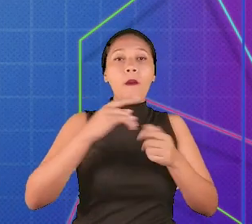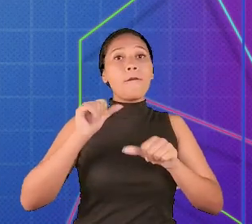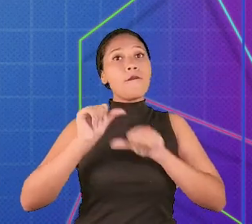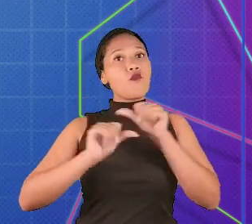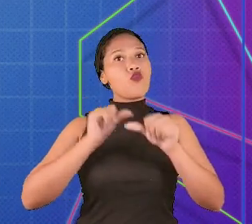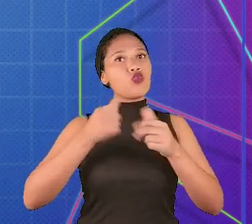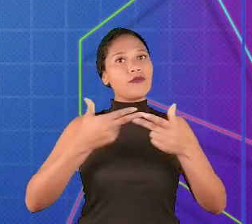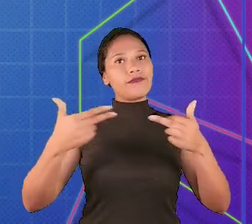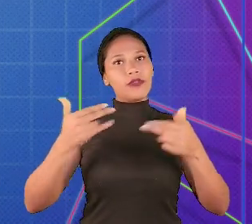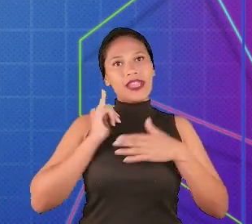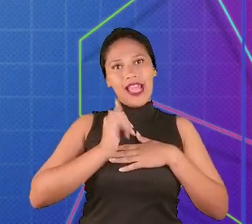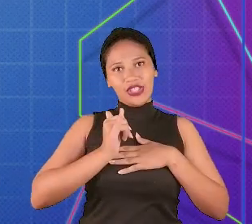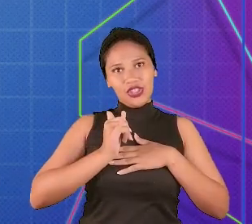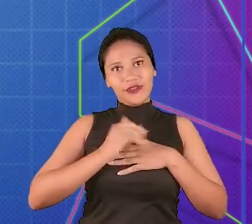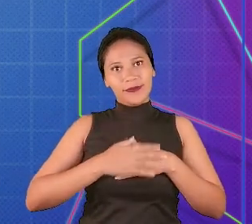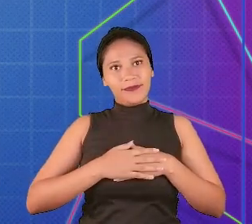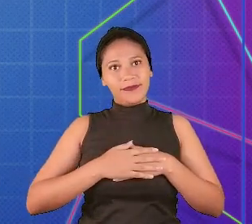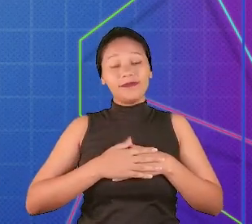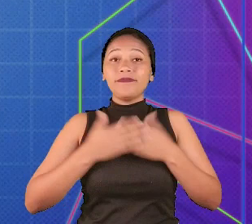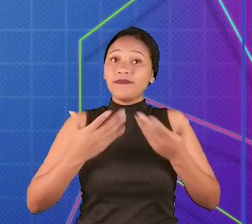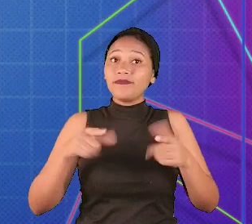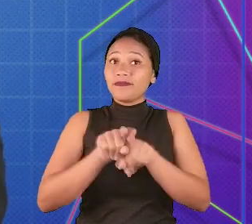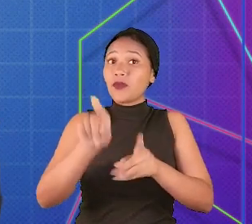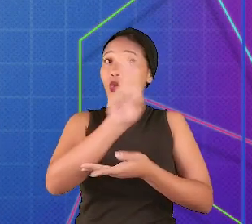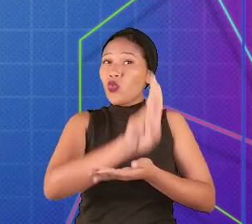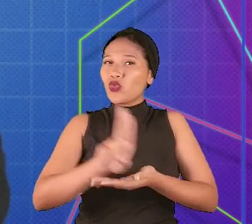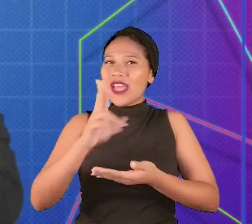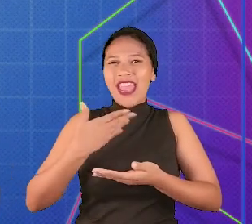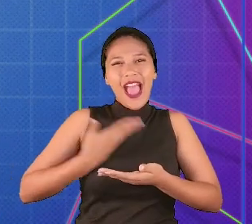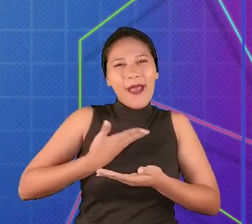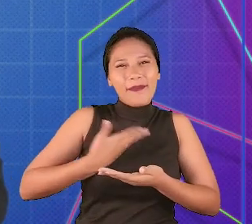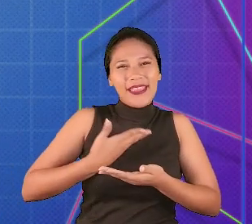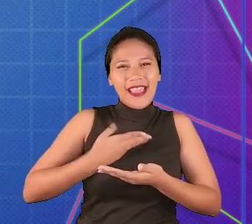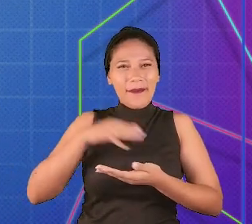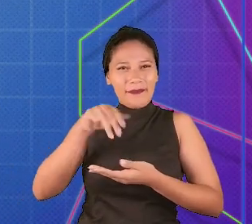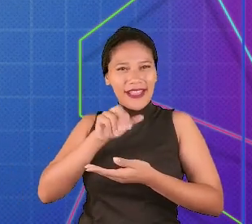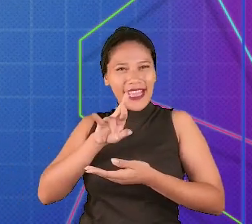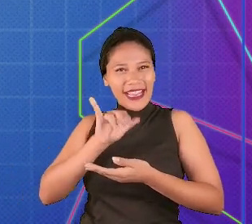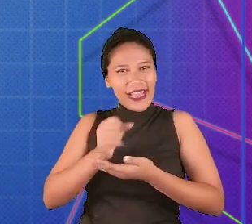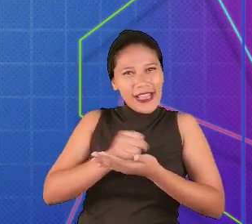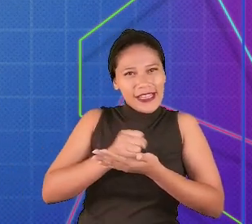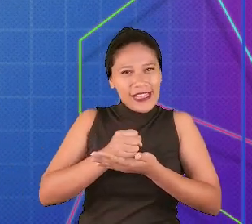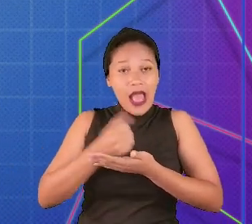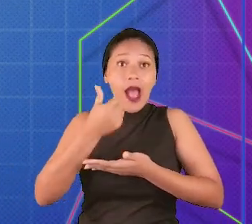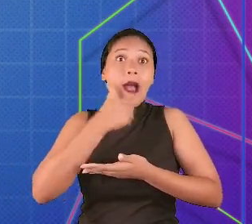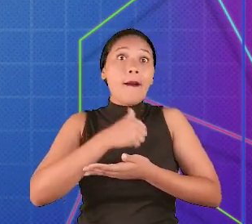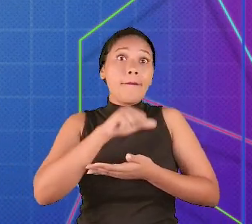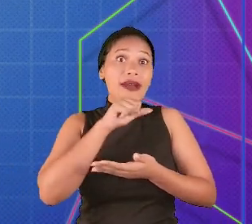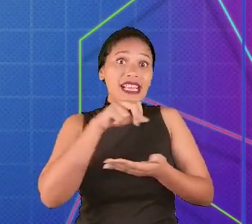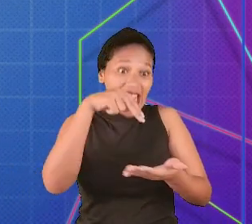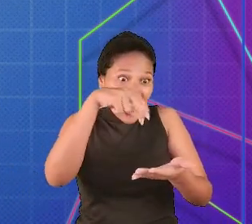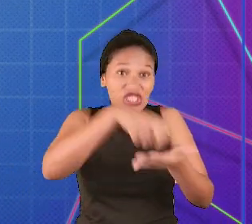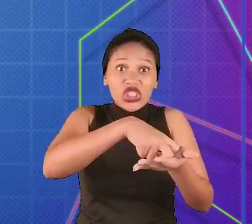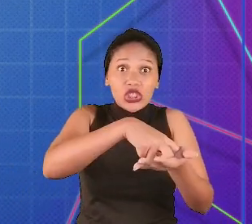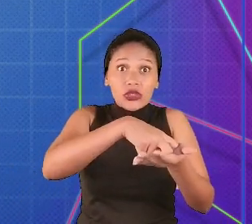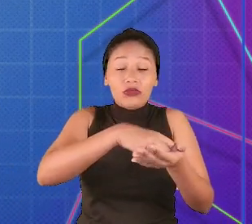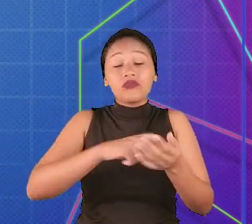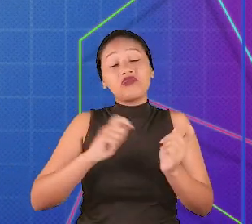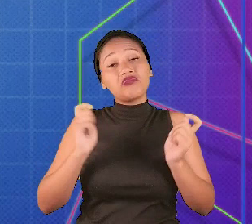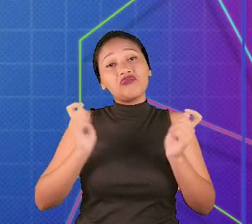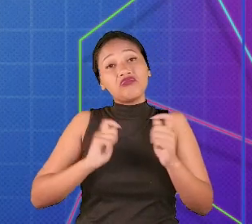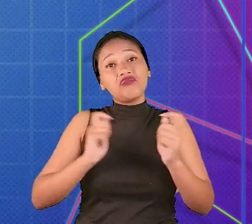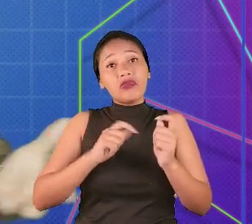uma mudança no rumo da narrativa. Ainda usando a história da minha amiga gamer como exemplo, a mãe, colocando ela de castigo,